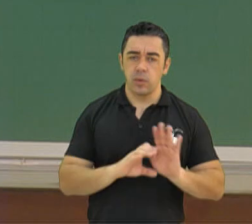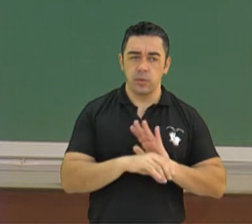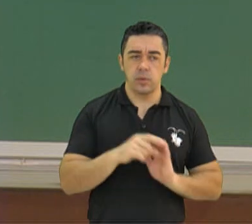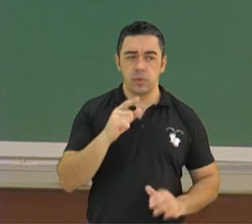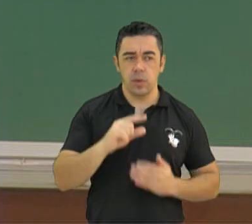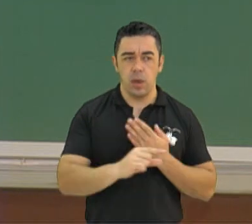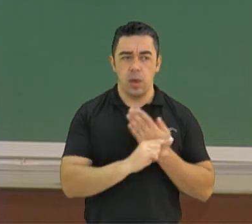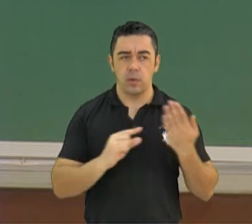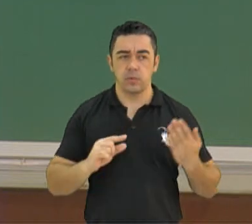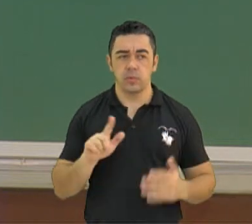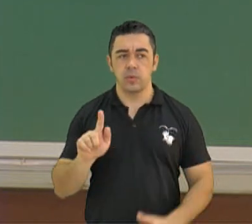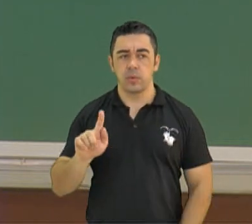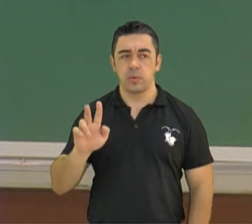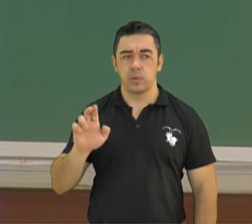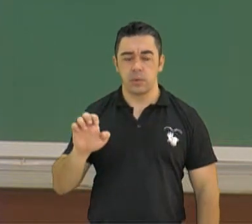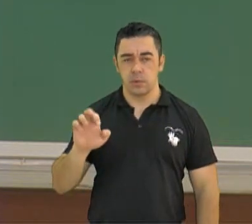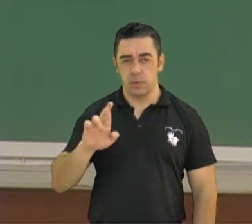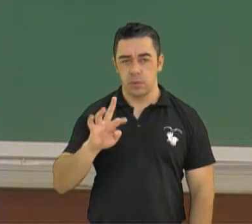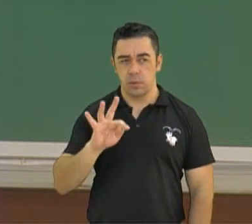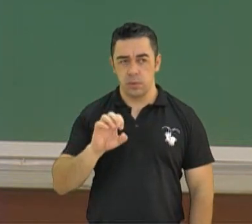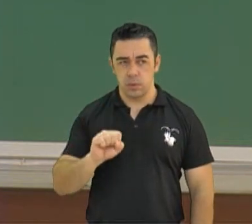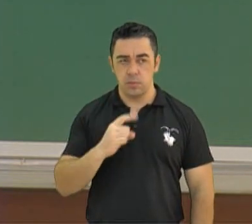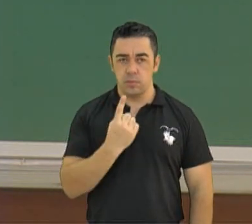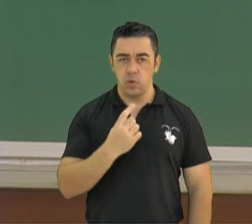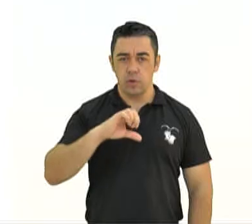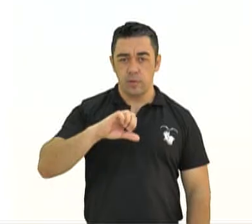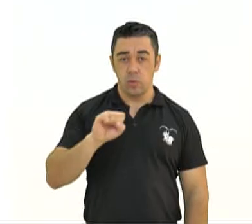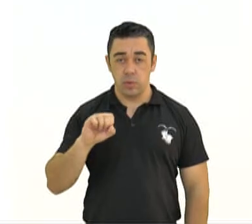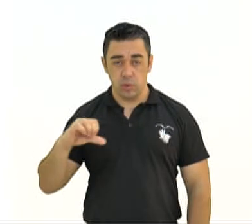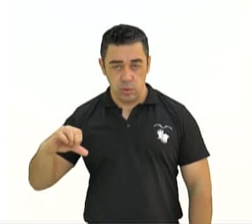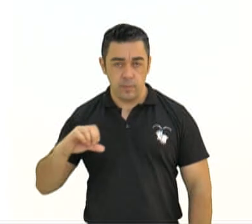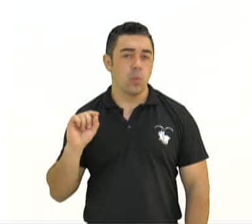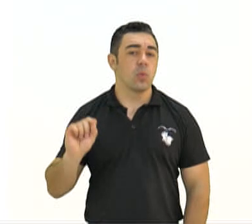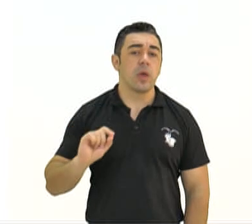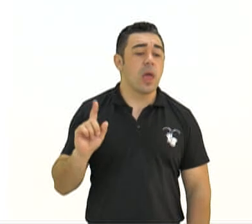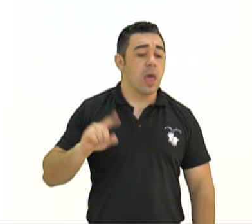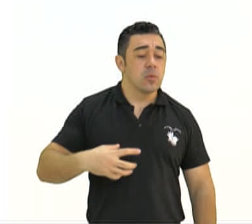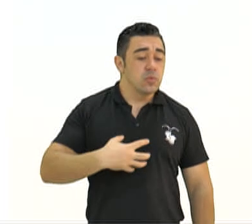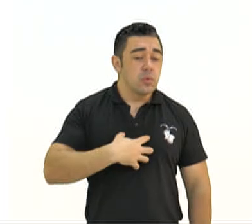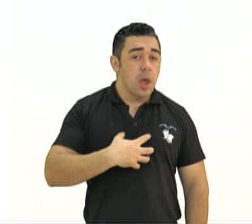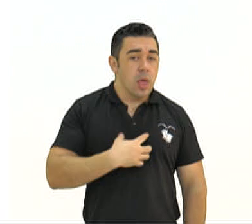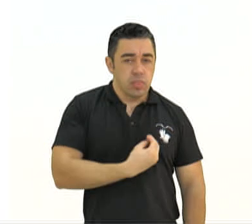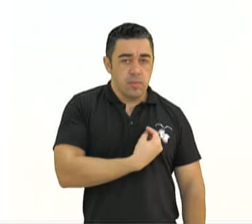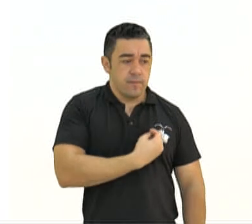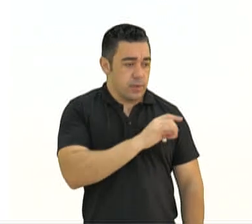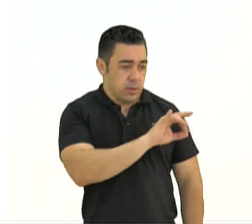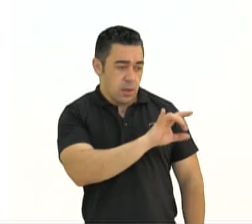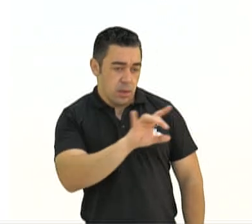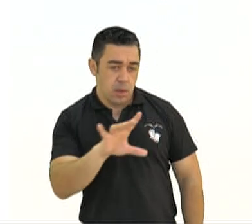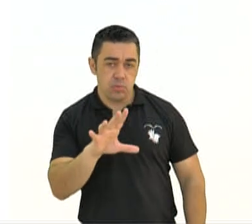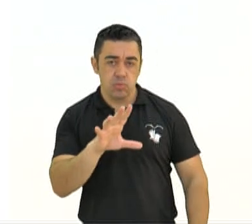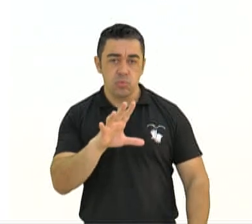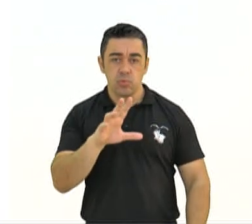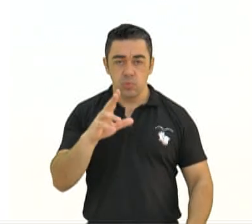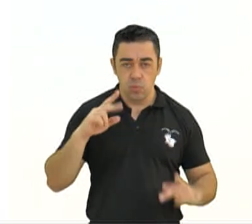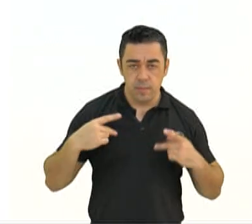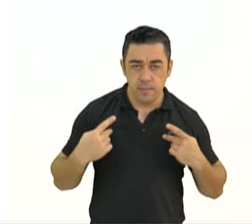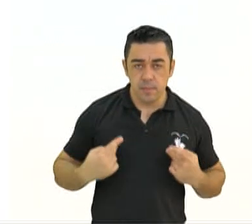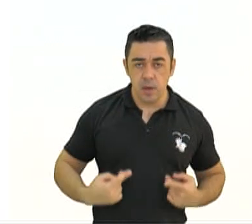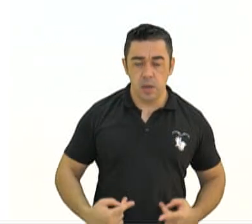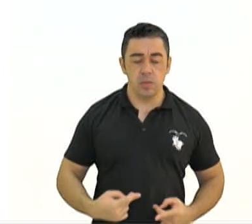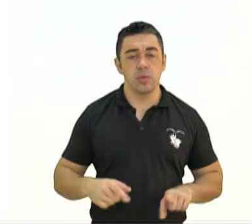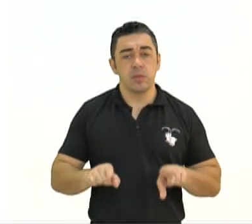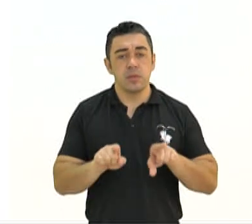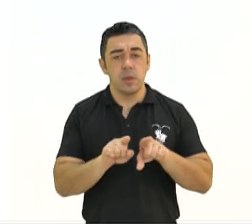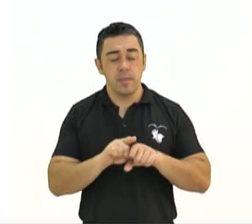Goetz, de 1989. A cultura é a própria condição de vida de todos os seres humanos. É produto das ações humanas,